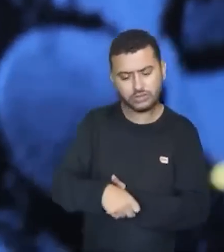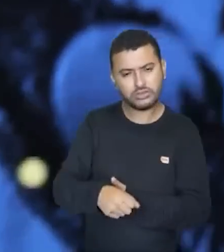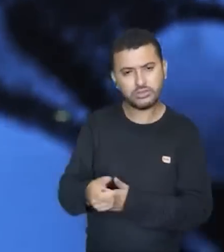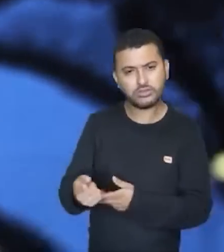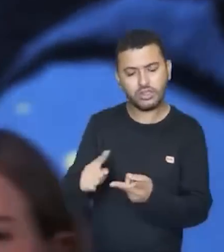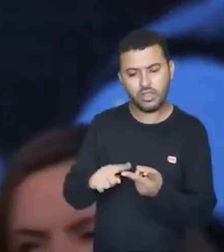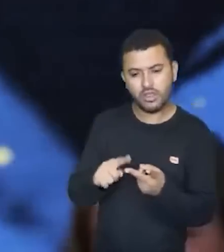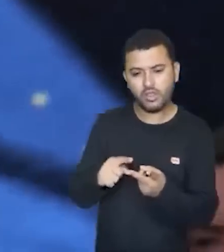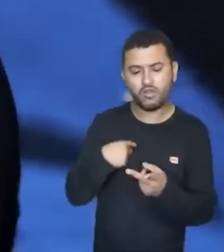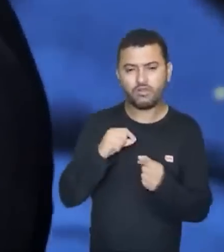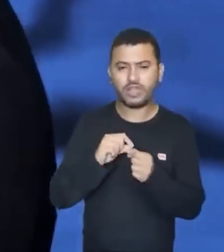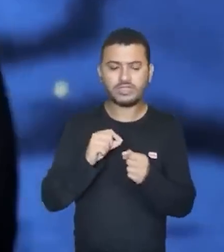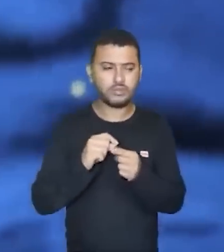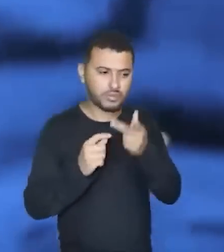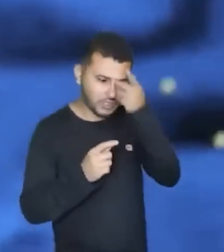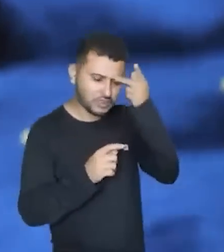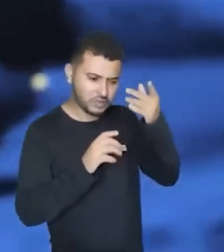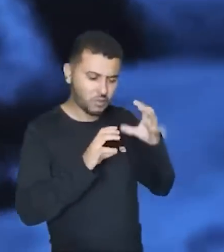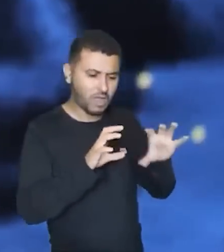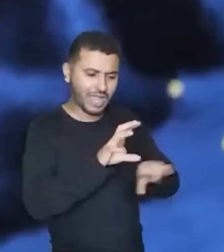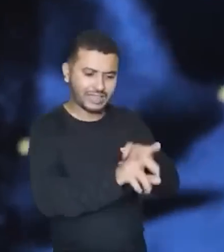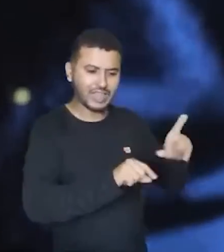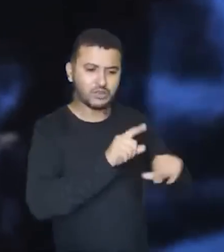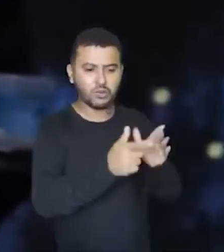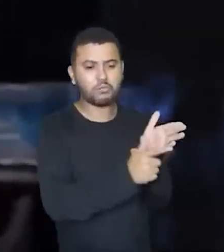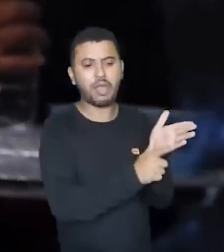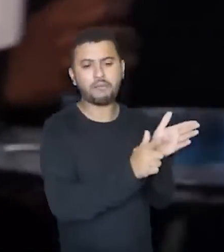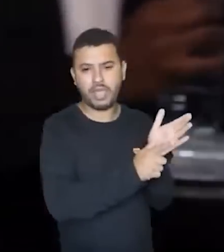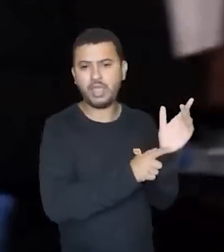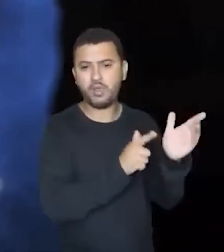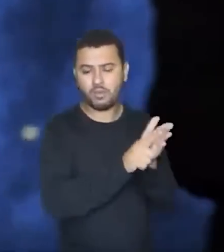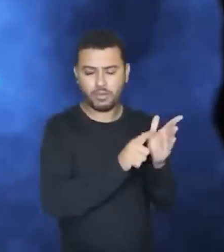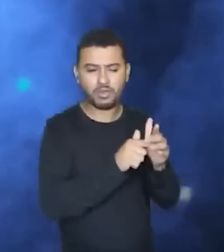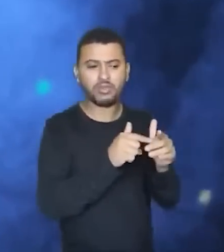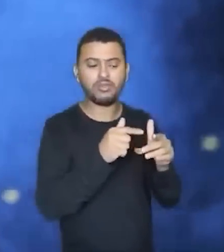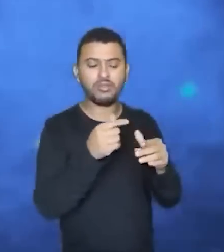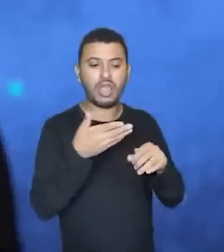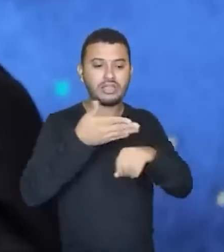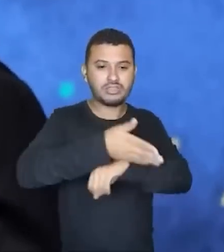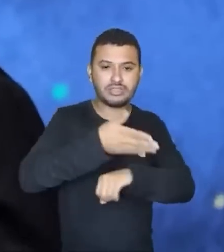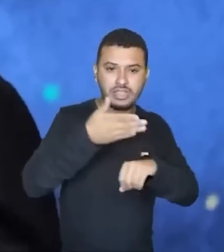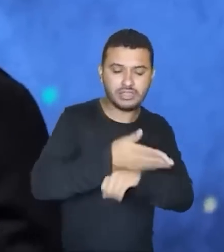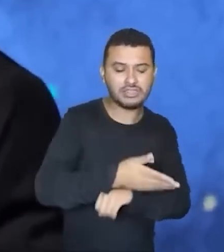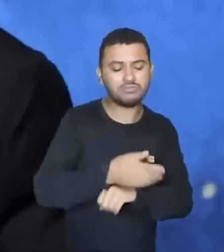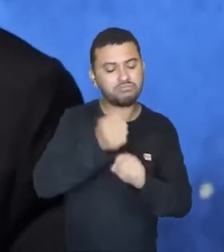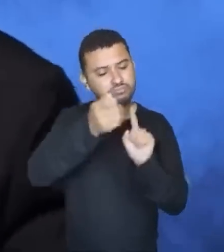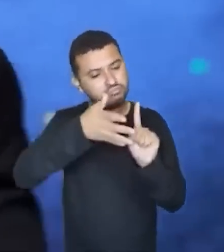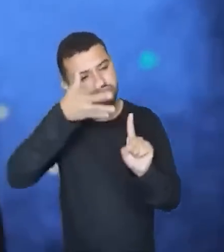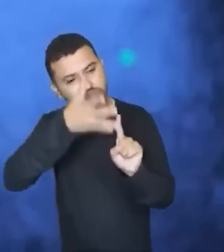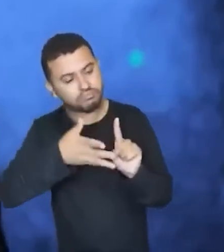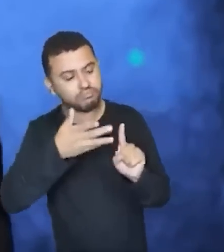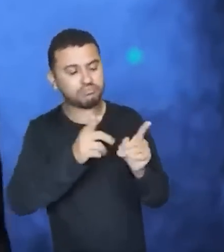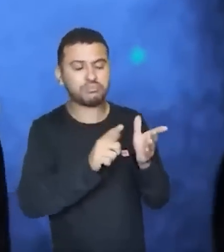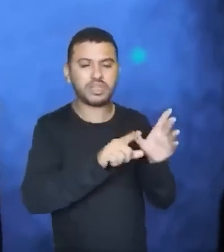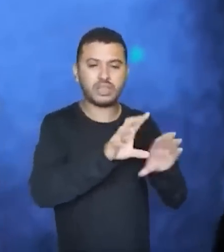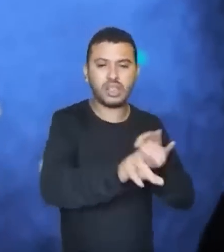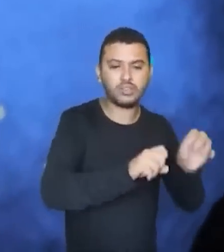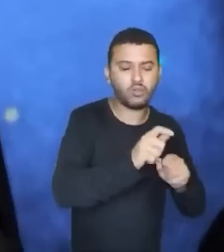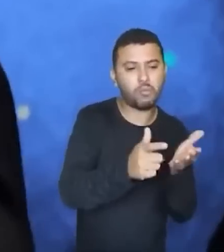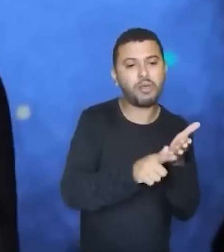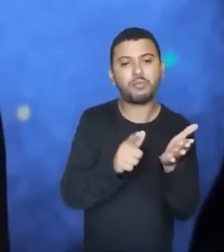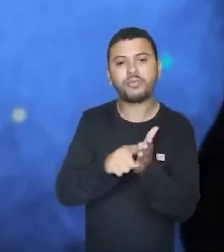vejo catadores de papel hoje, dentro do Palácio do Planalto, fazendo discurso, e às vezes discurso melhor do que